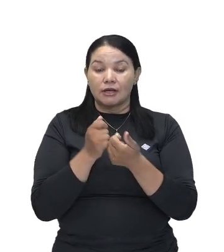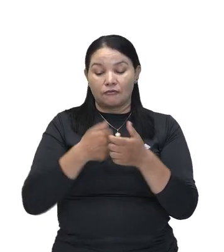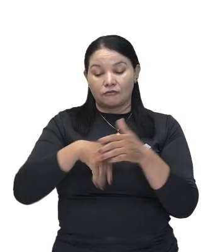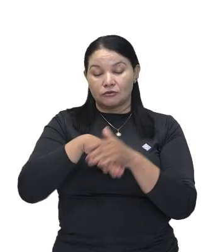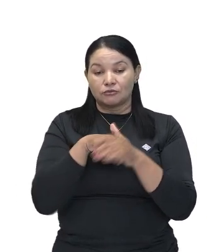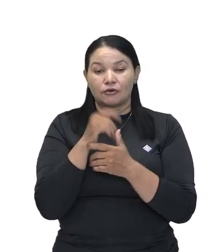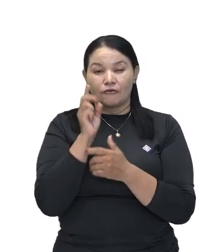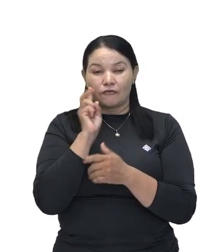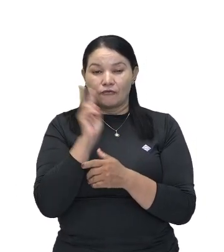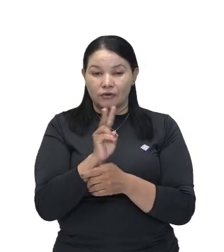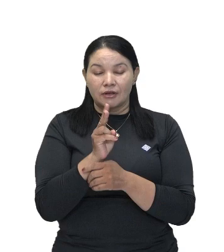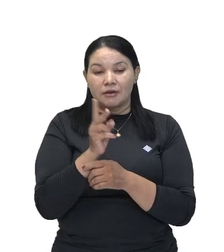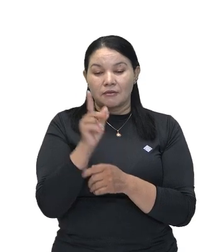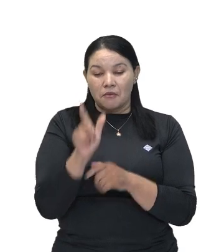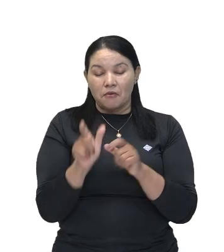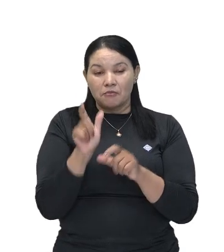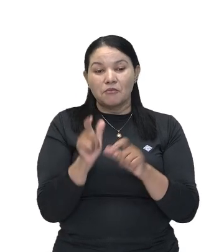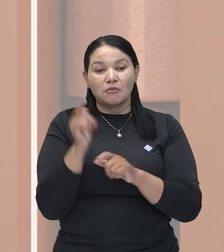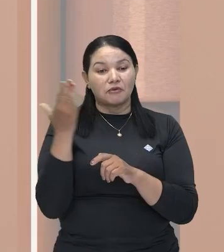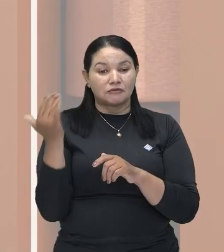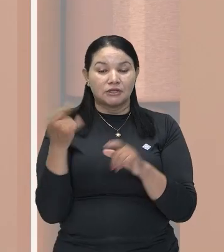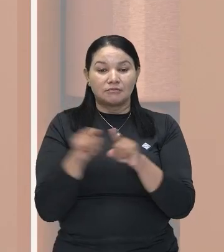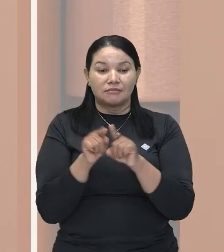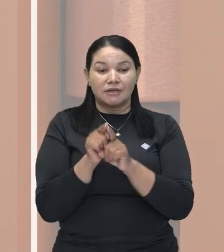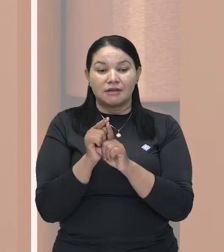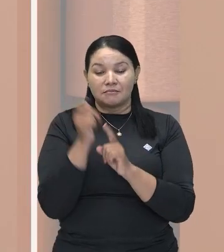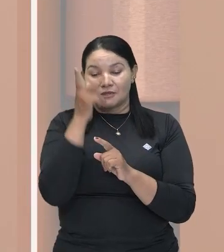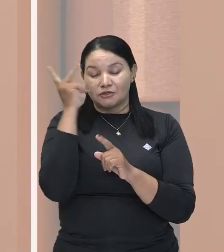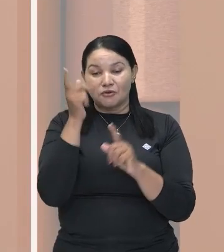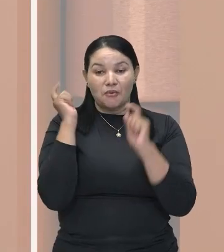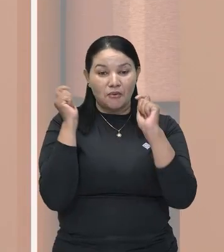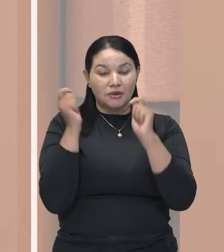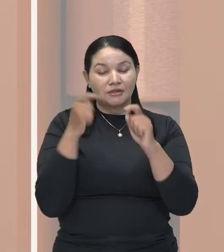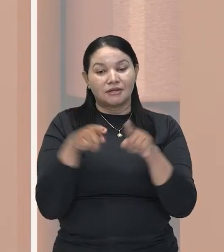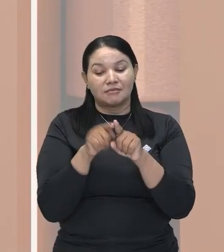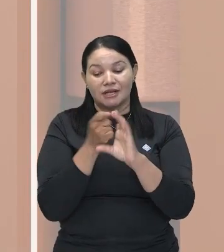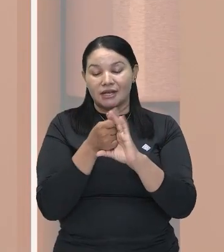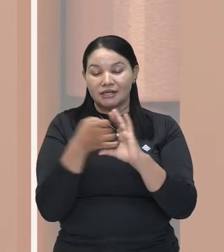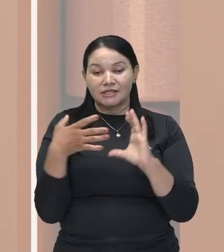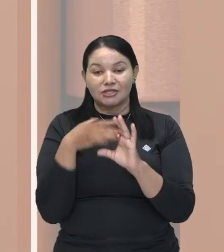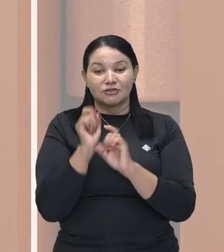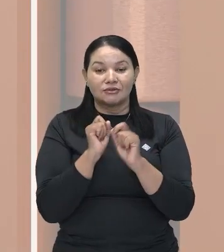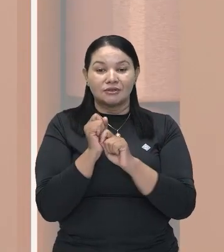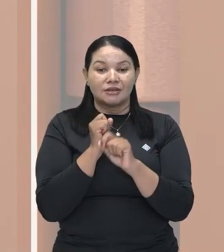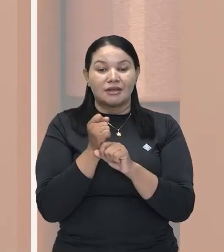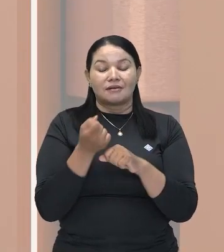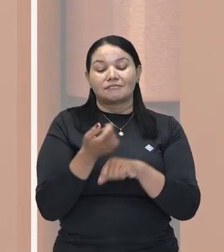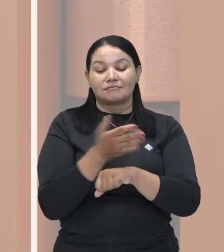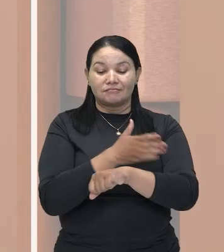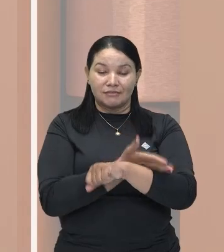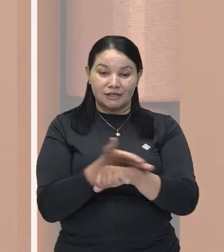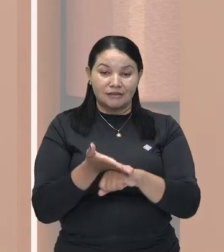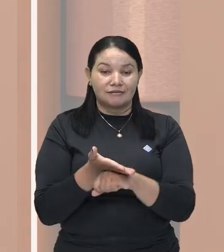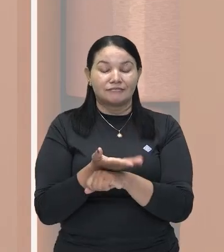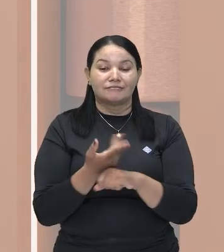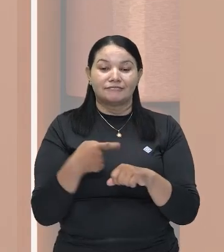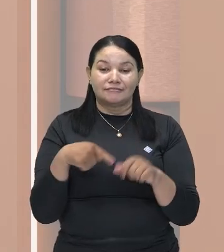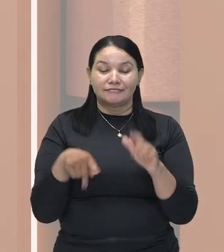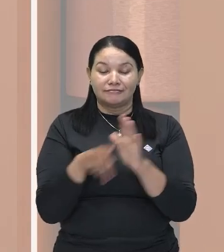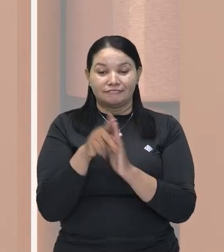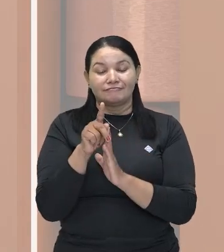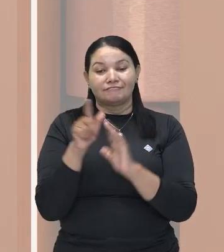os jogadores, a torcida ali, né, com aquelas características, com aqueles traços, pessoas brancas,